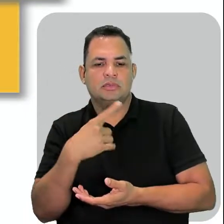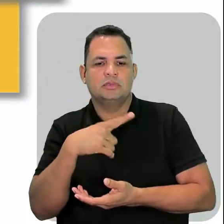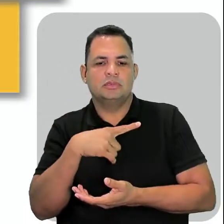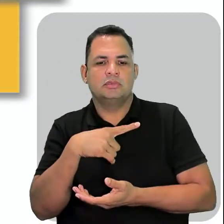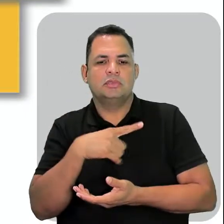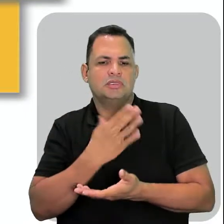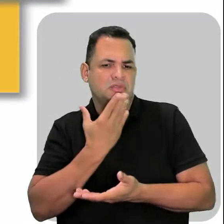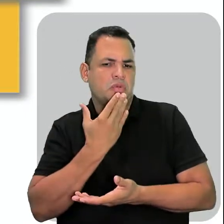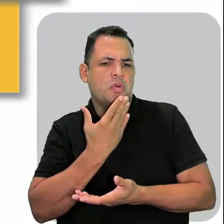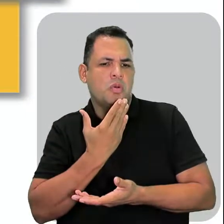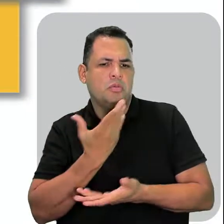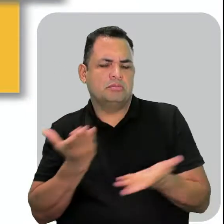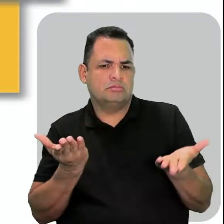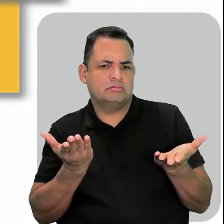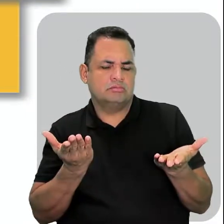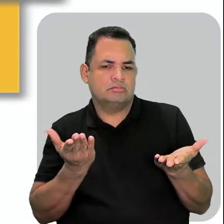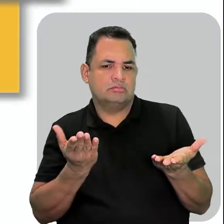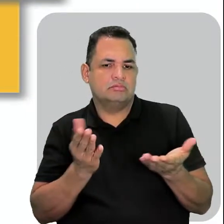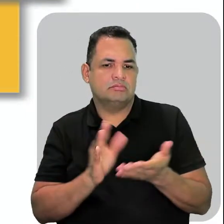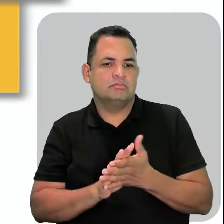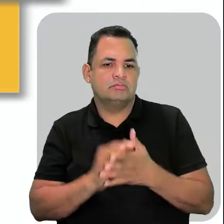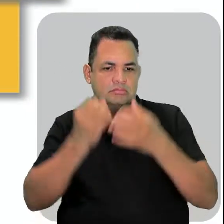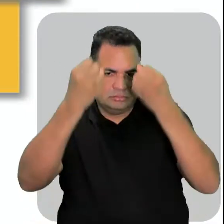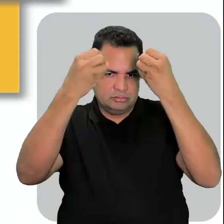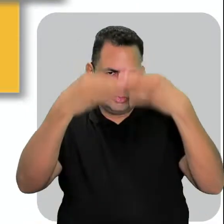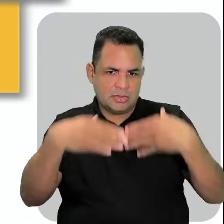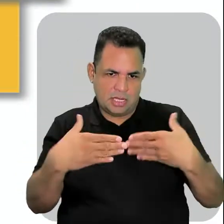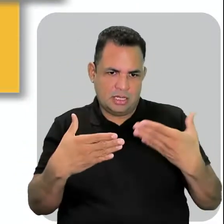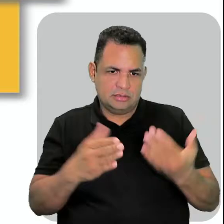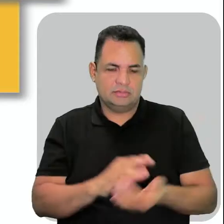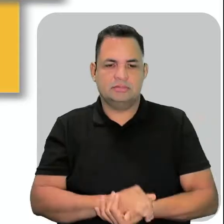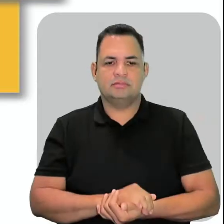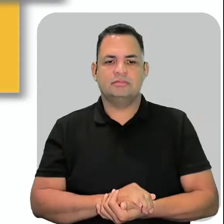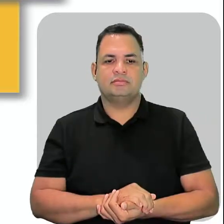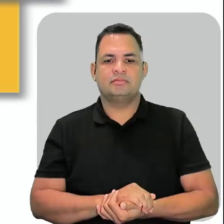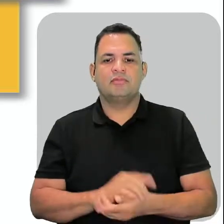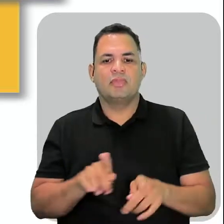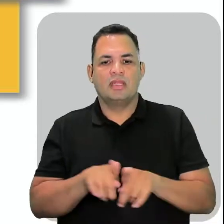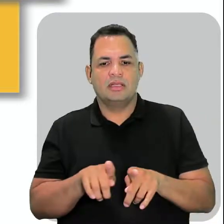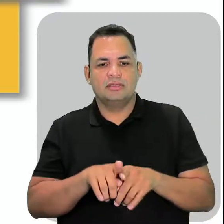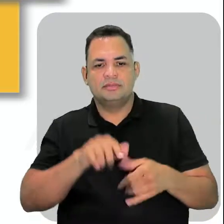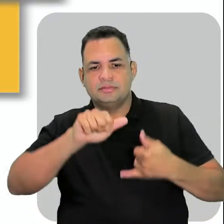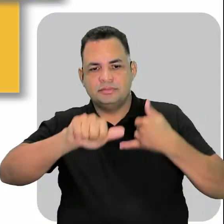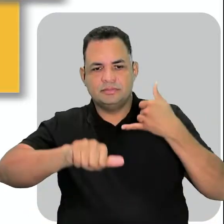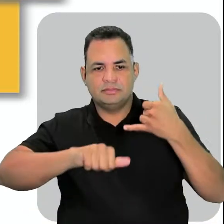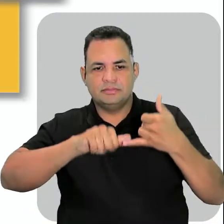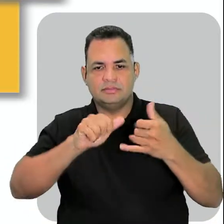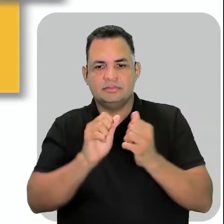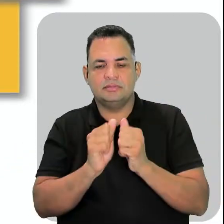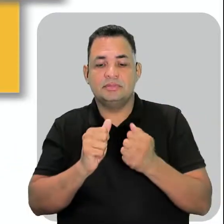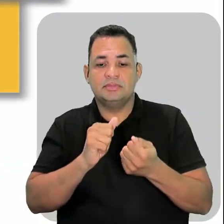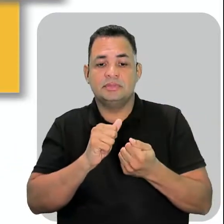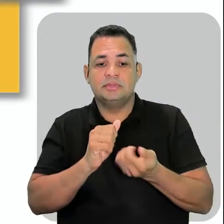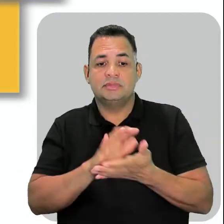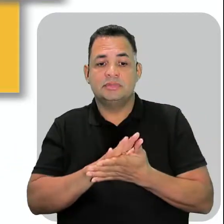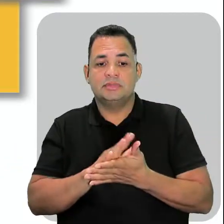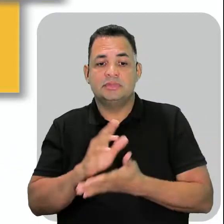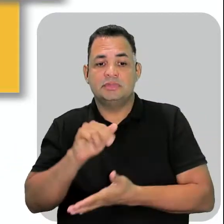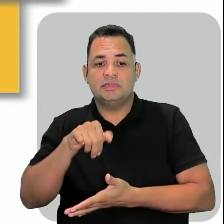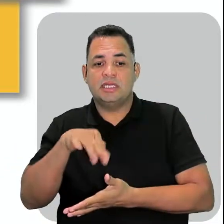gente come isso? É de comer? Vamos falar sobre isso. Vamos falar também sobre reações que envolvem